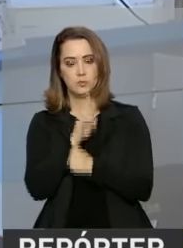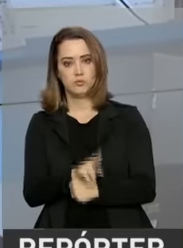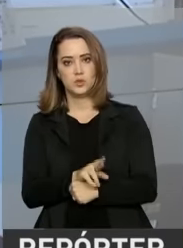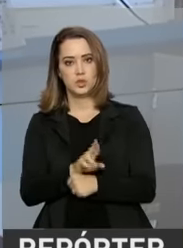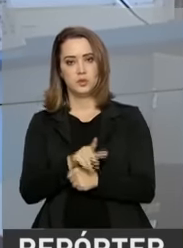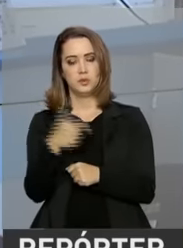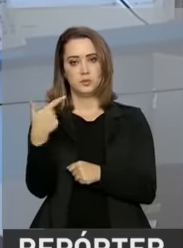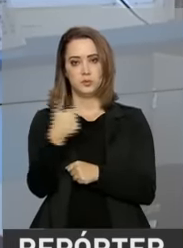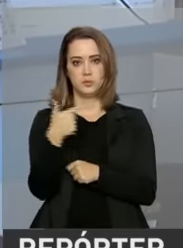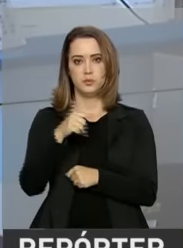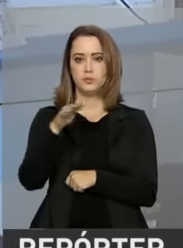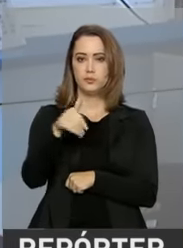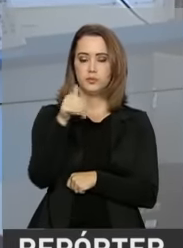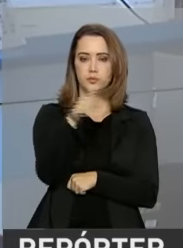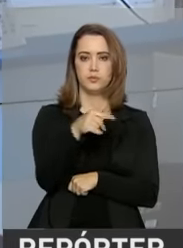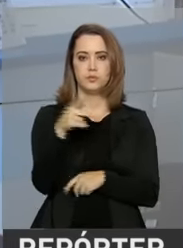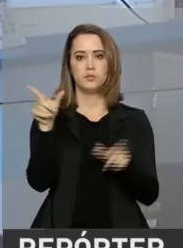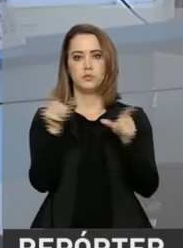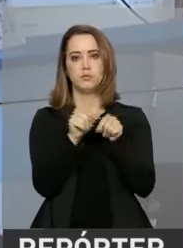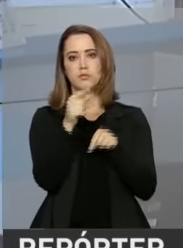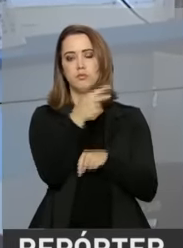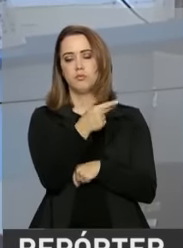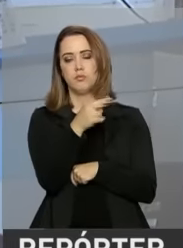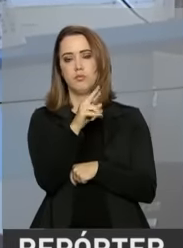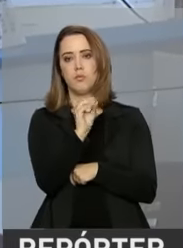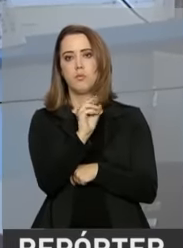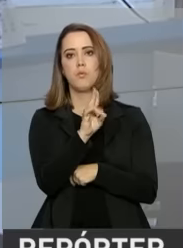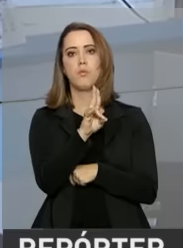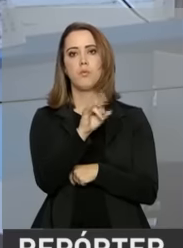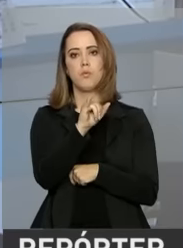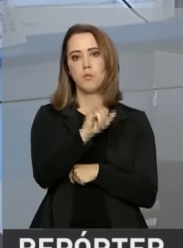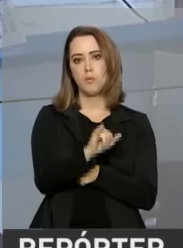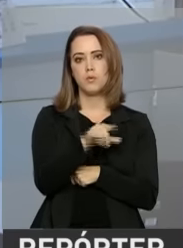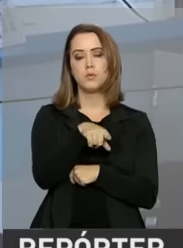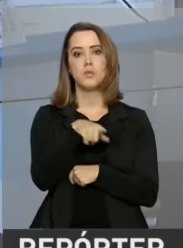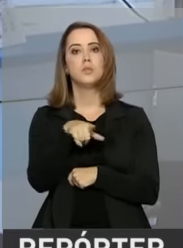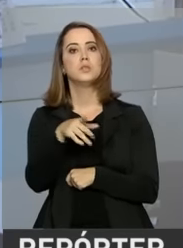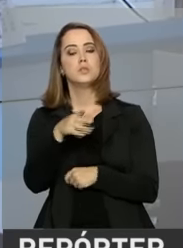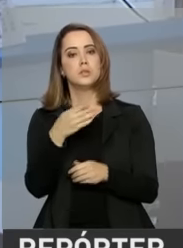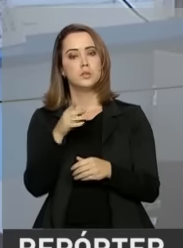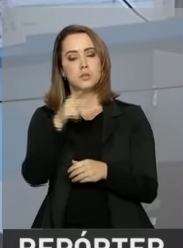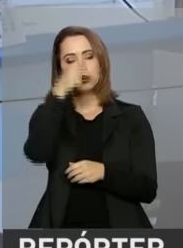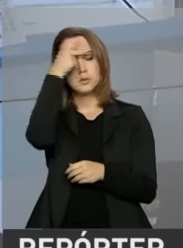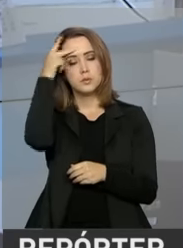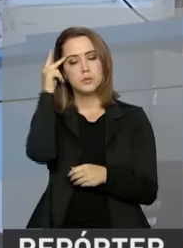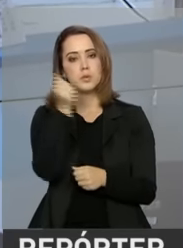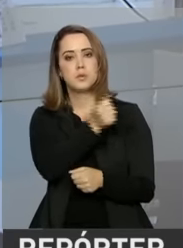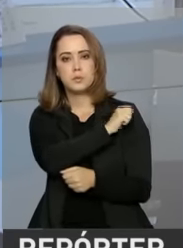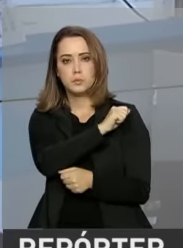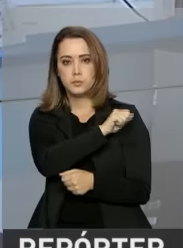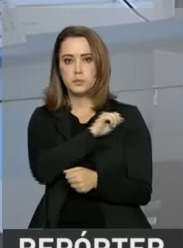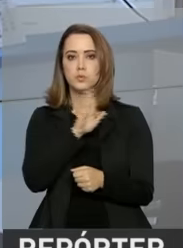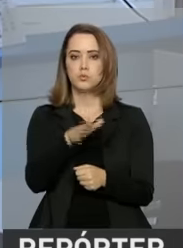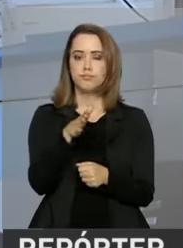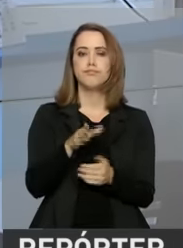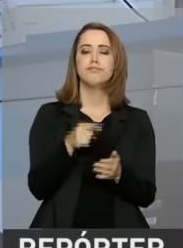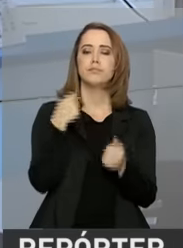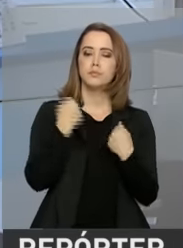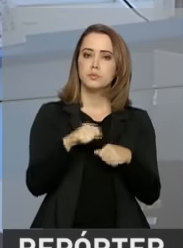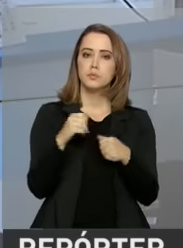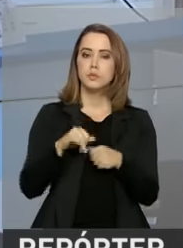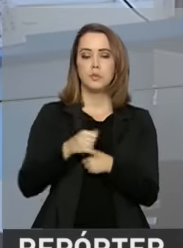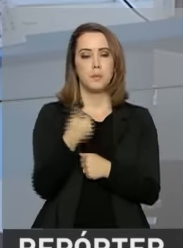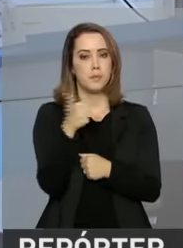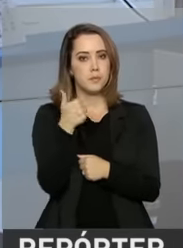segunda chamada do ProUni o programa Universidade para Todos os estudantes pré-selecionados tem até o dia 1eo de julho para apresentar os